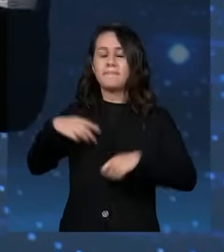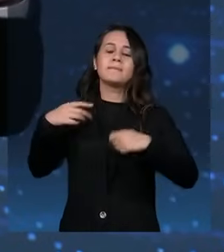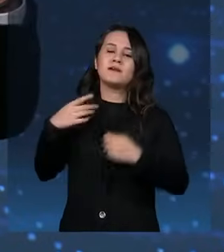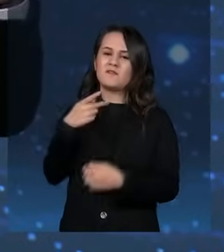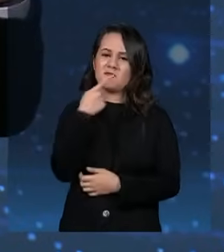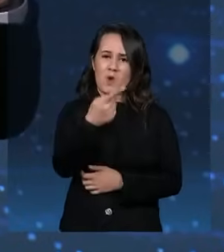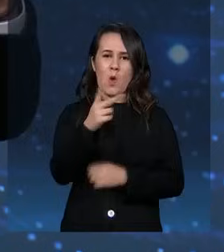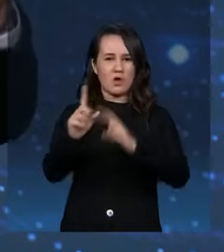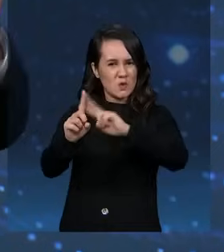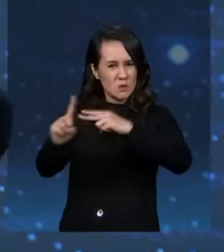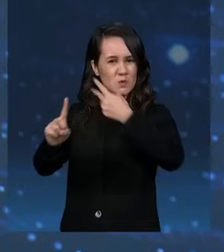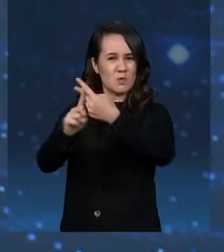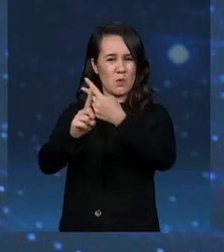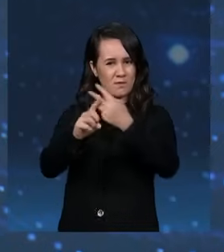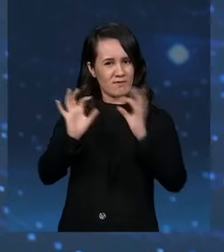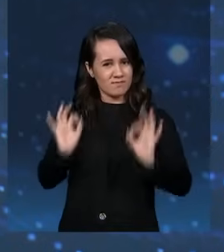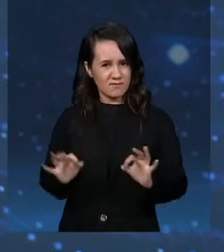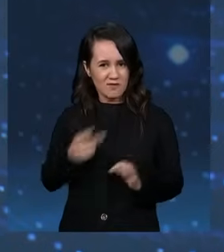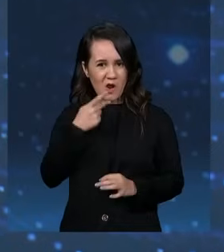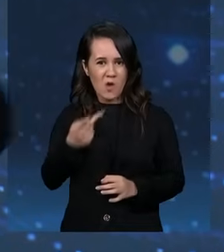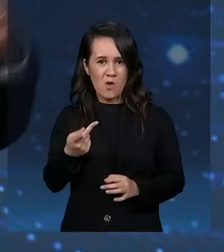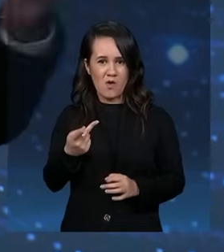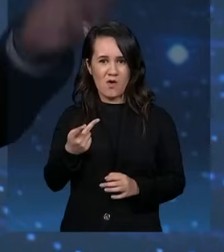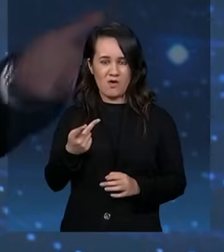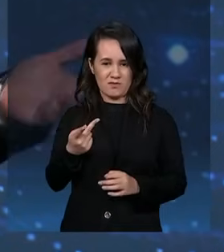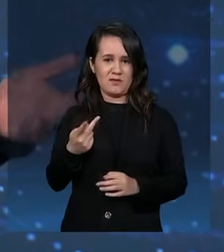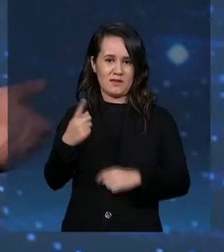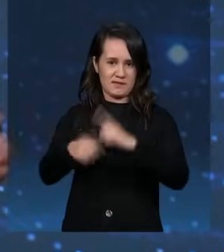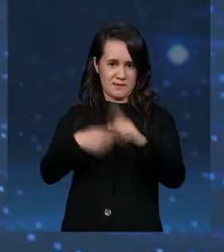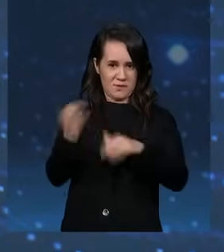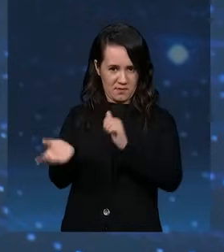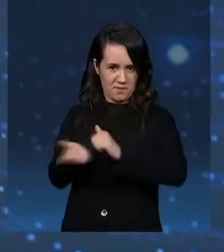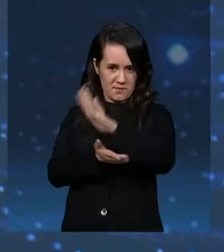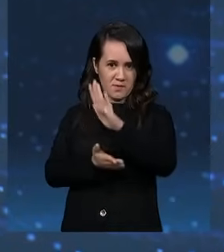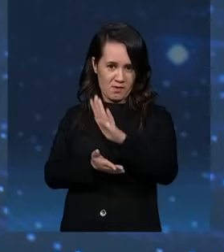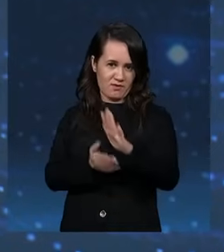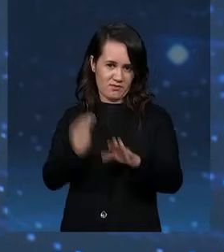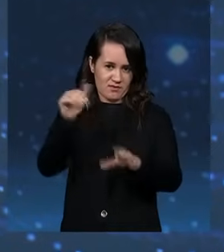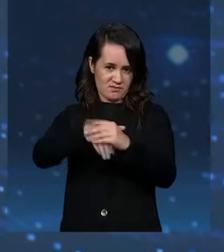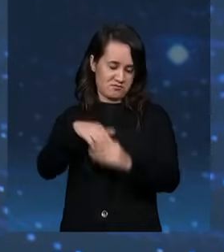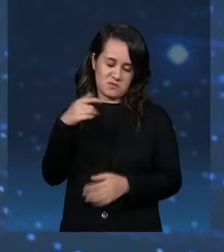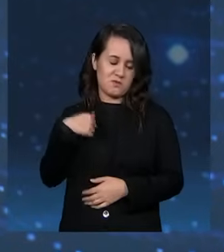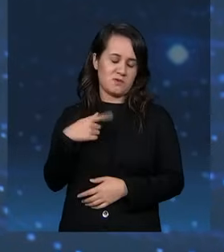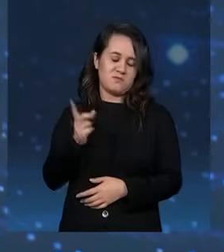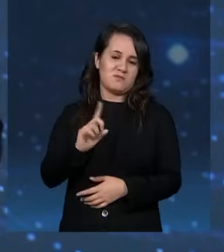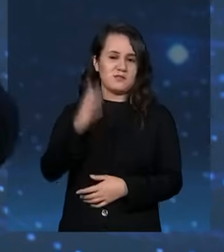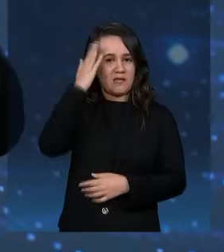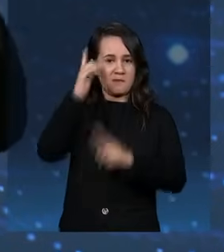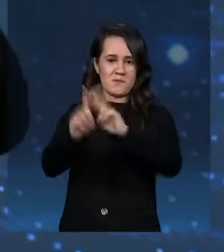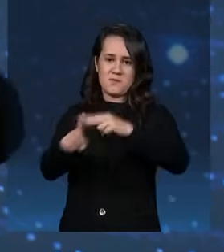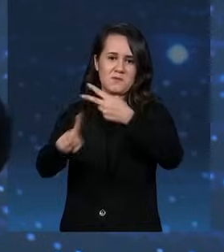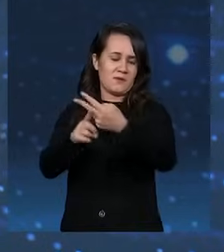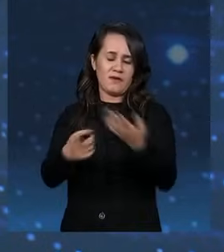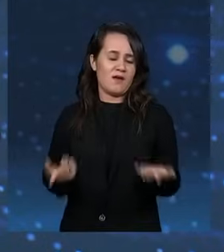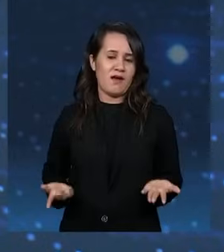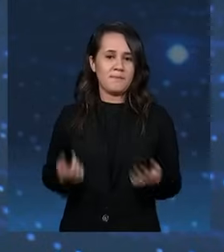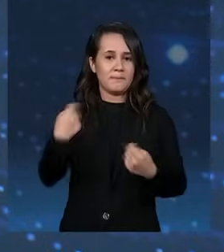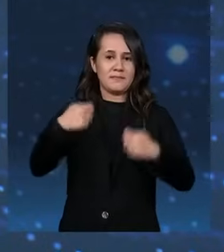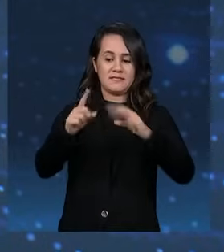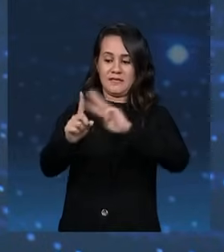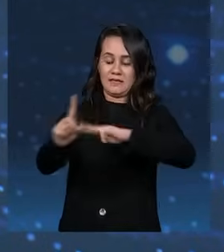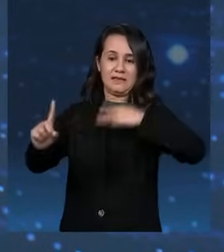disse que vai duplicar a GCM e depois você vai mandar embora depois da eleição Eu não só vou duplicar como se preciso